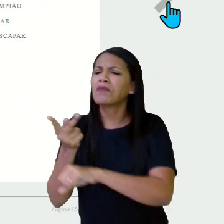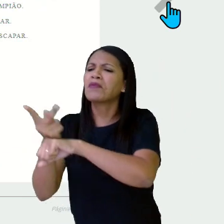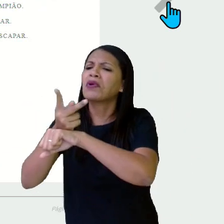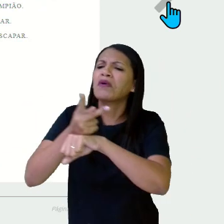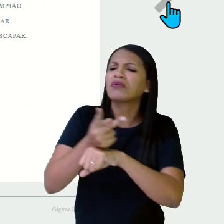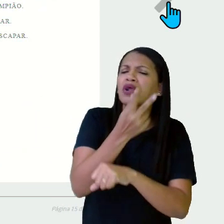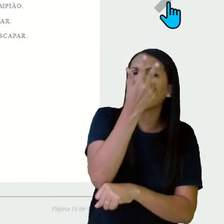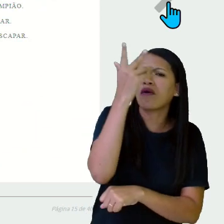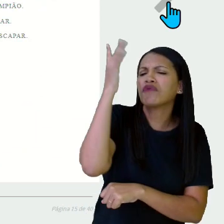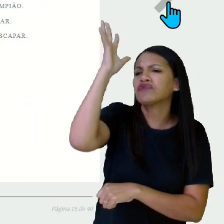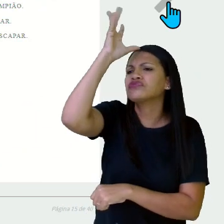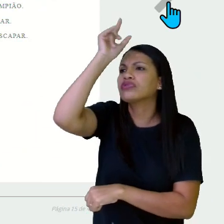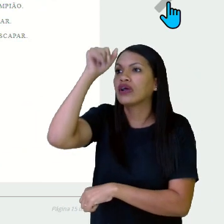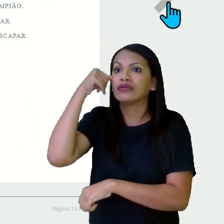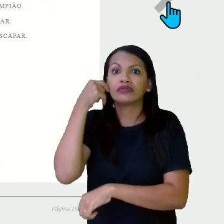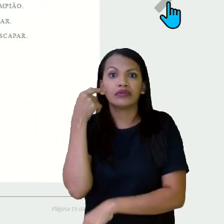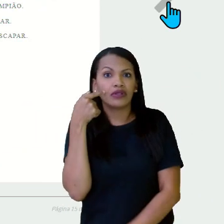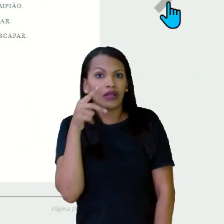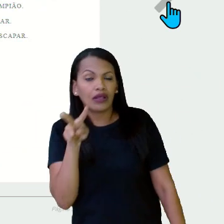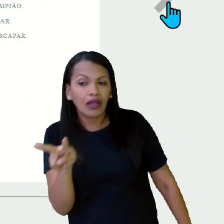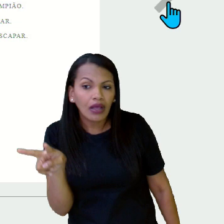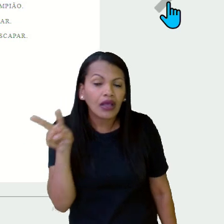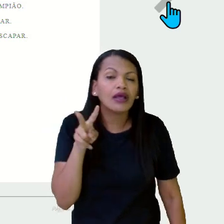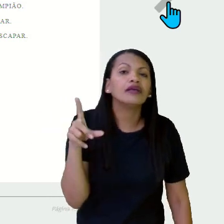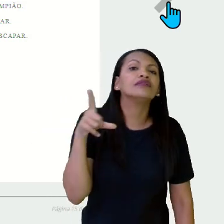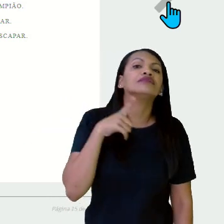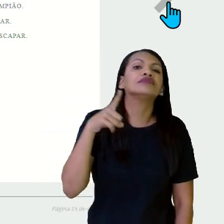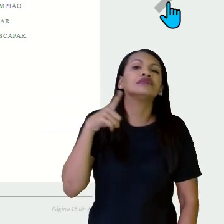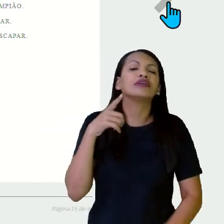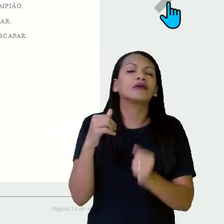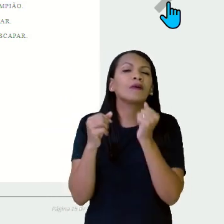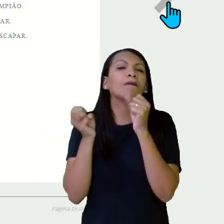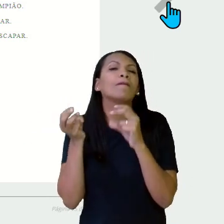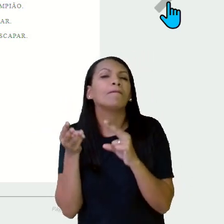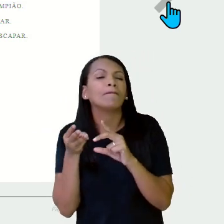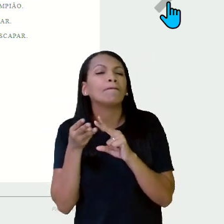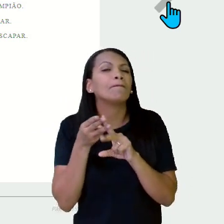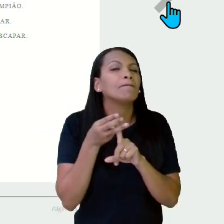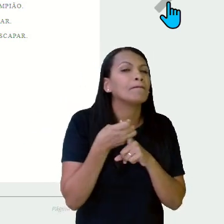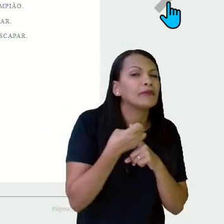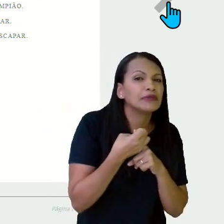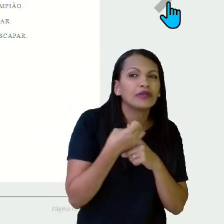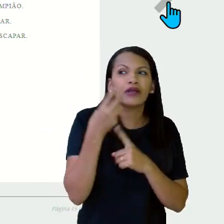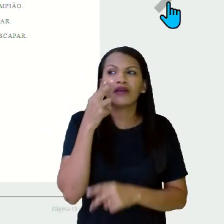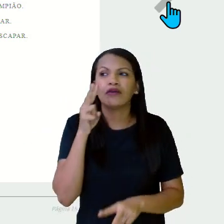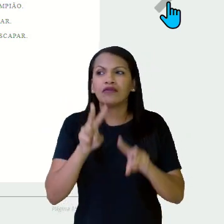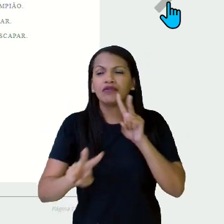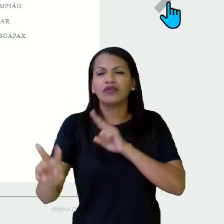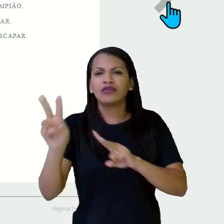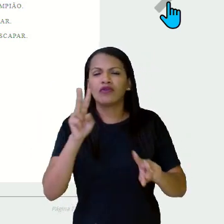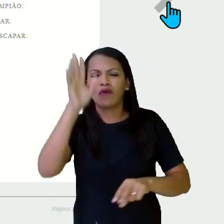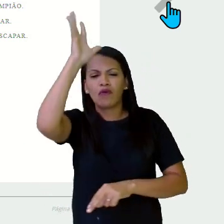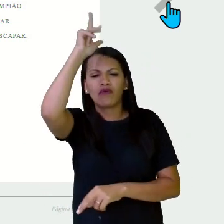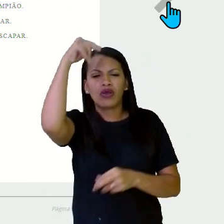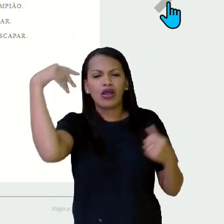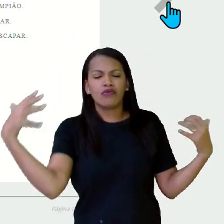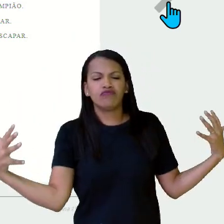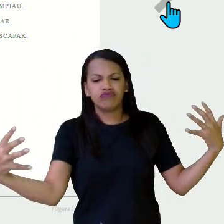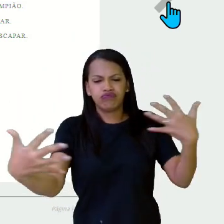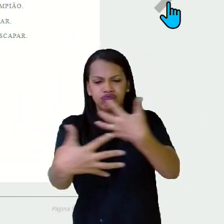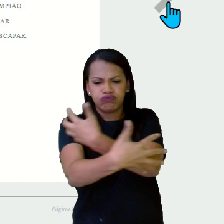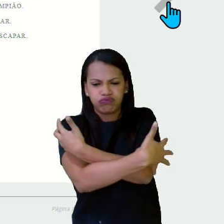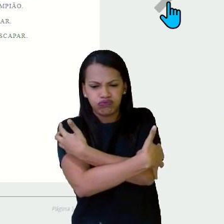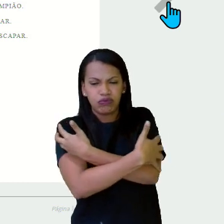Dentro do canavial estava um mistério desvendado. De longe já se viu o galo todo amarrado. E o papafigo